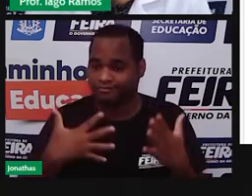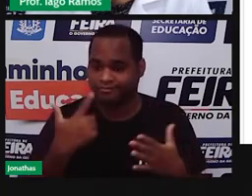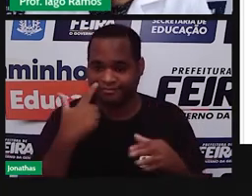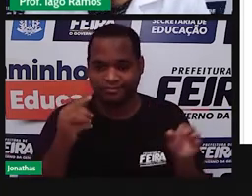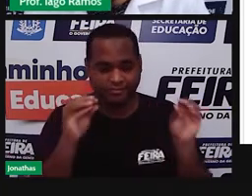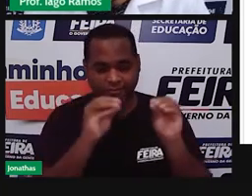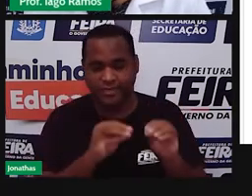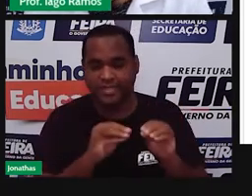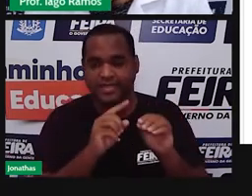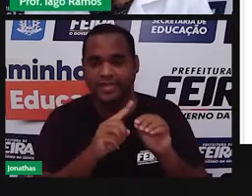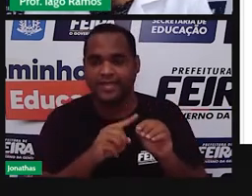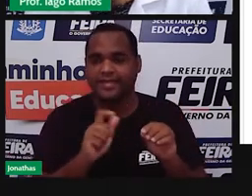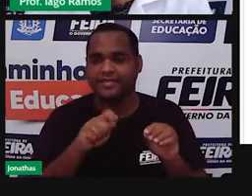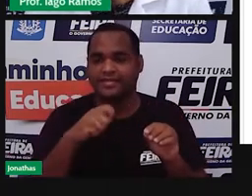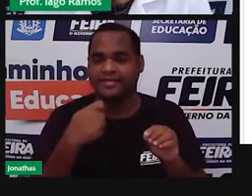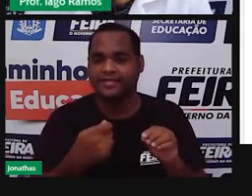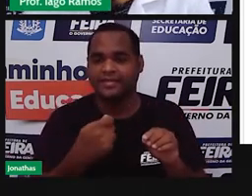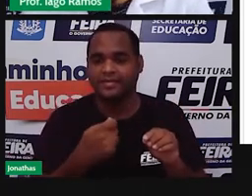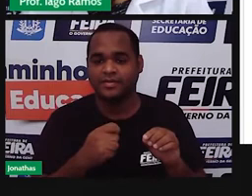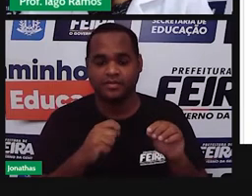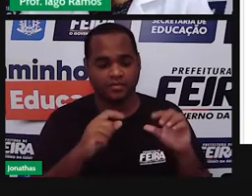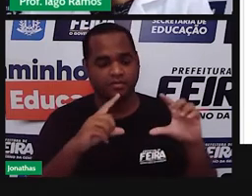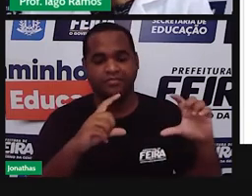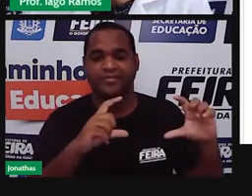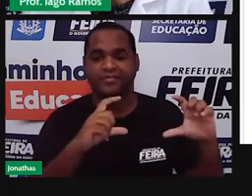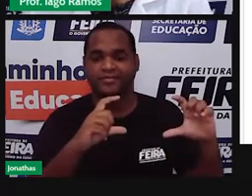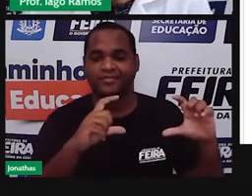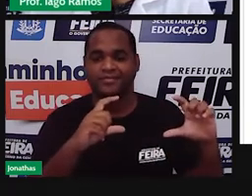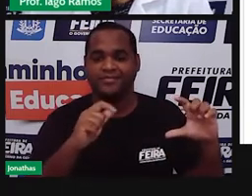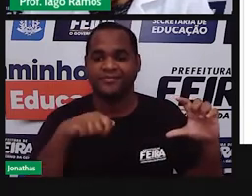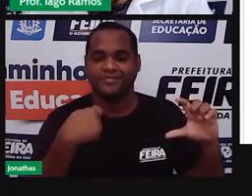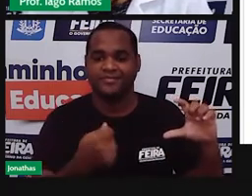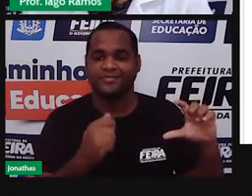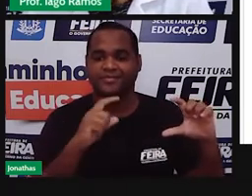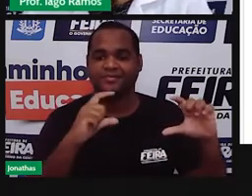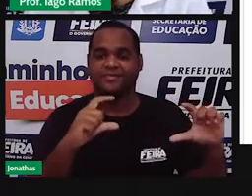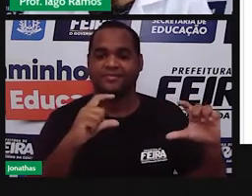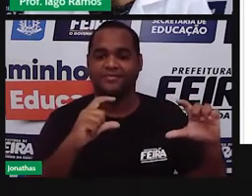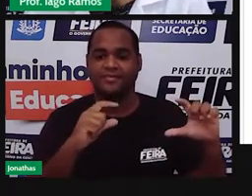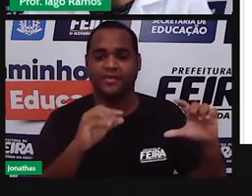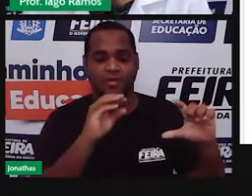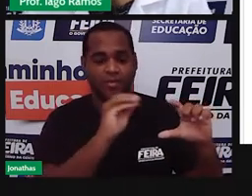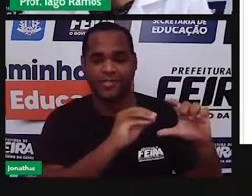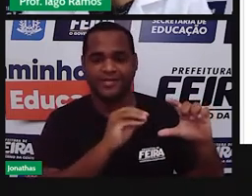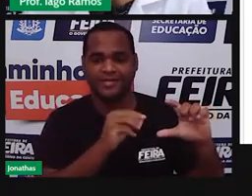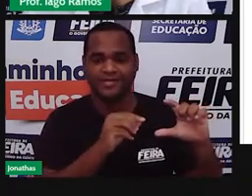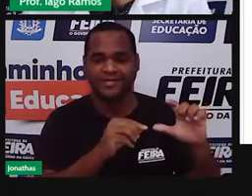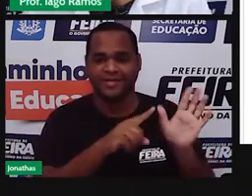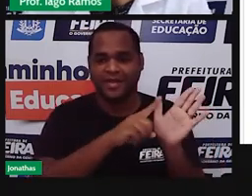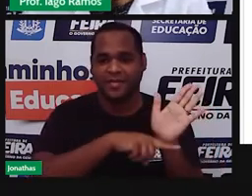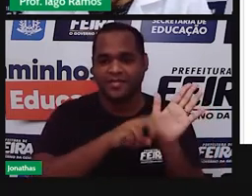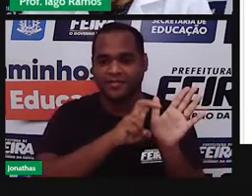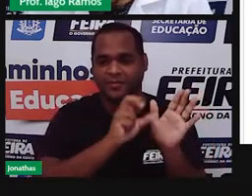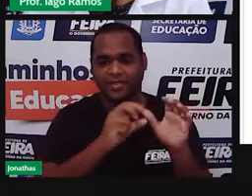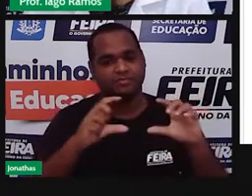esses números entre parênteses, ó, para organizar,